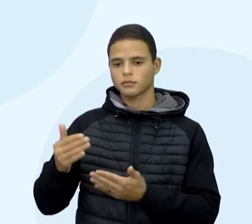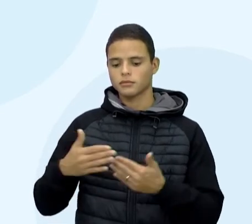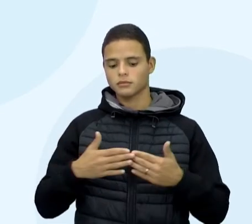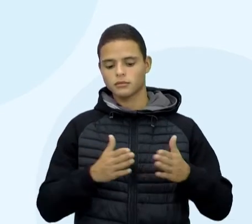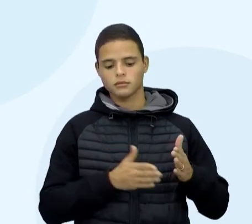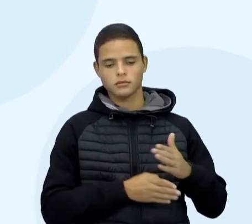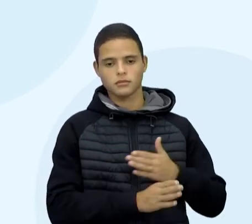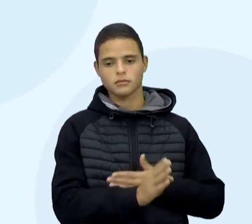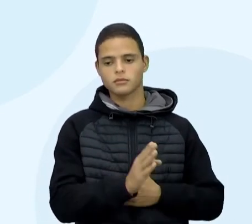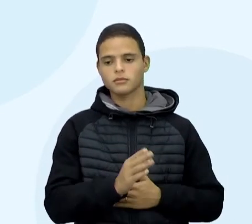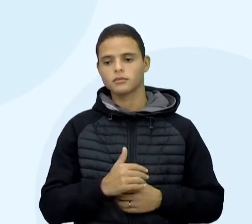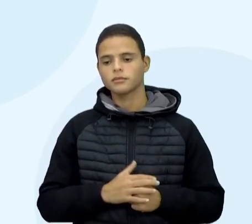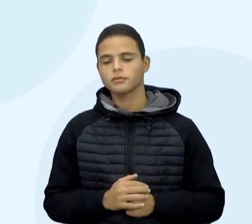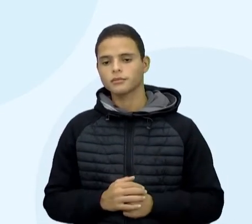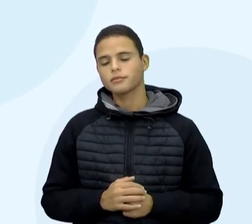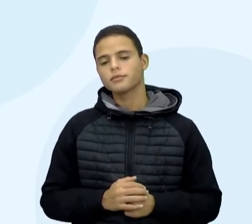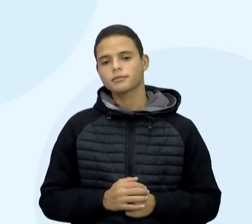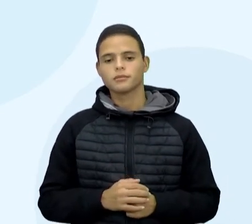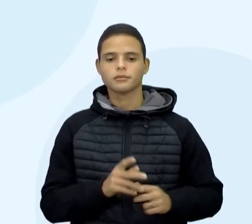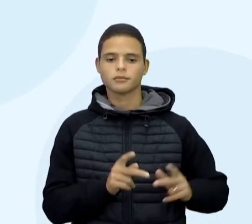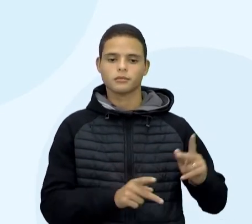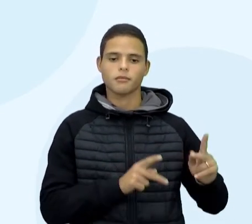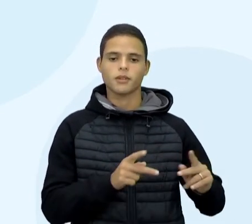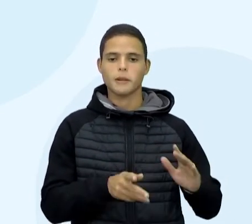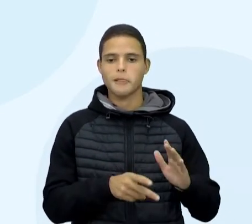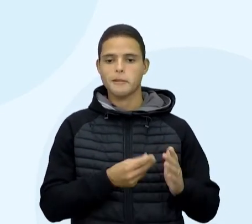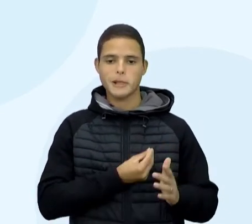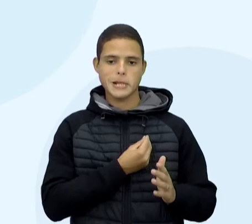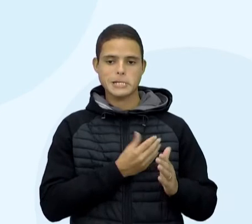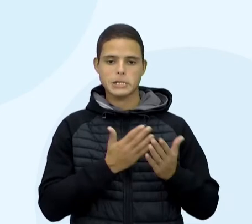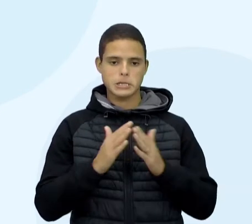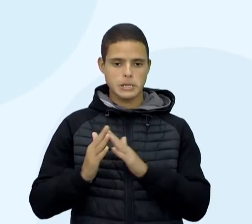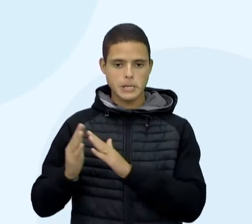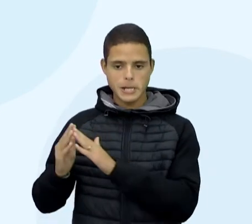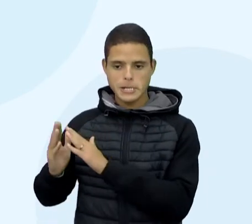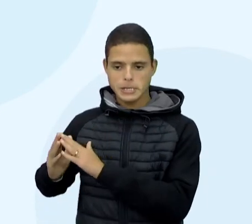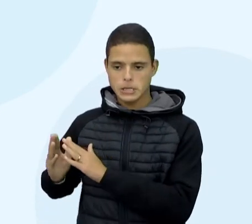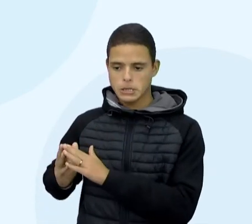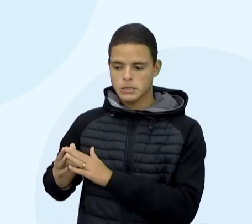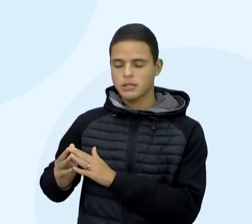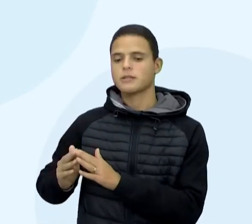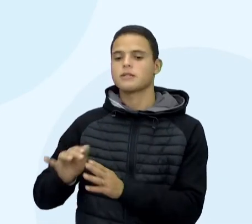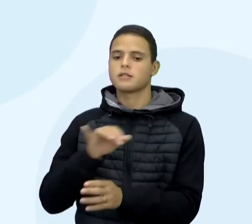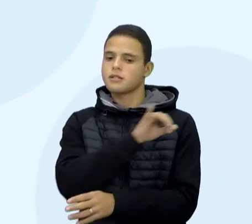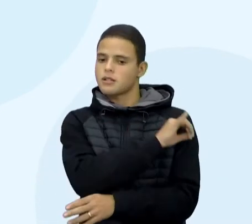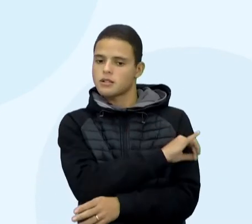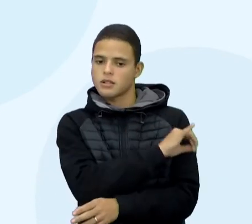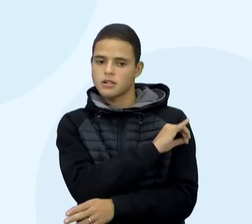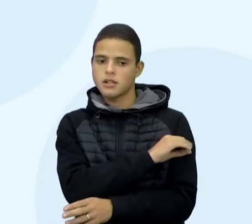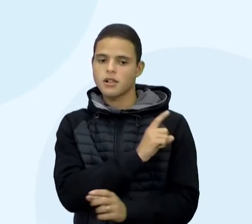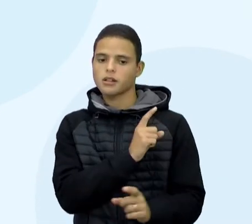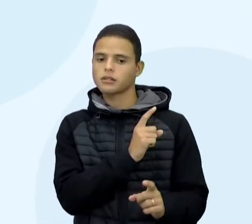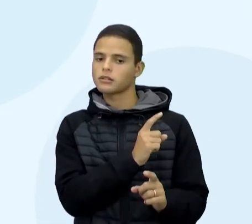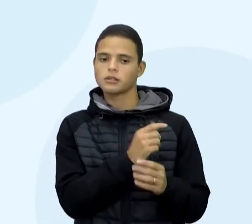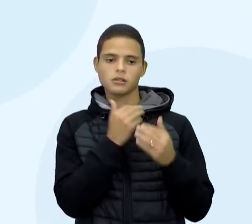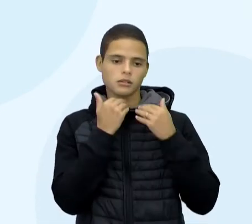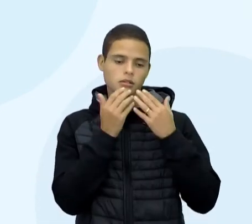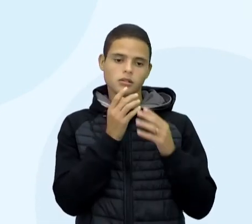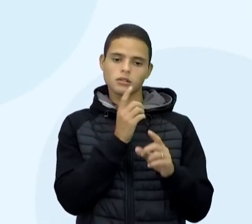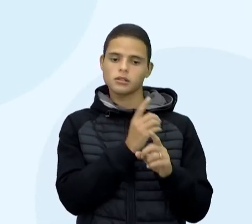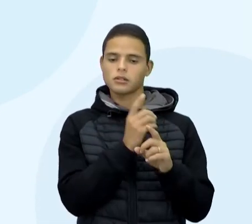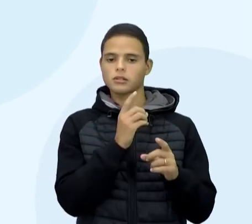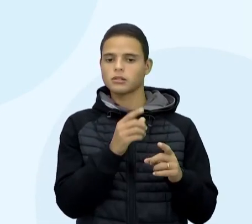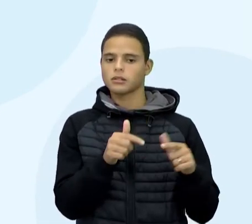tá? A população que vivia nos cortiços do Rio de Janeiro, né, encontrava trabalho nas